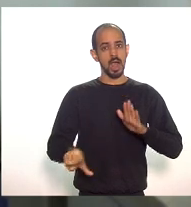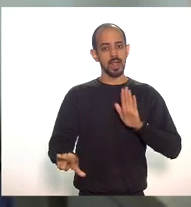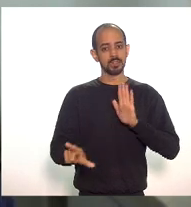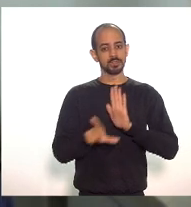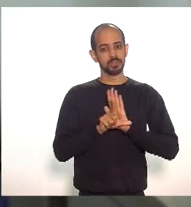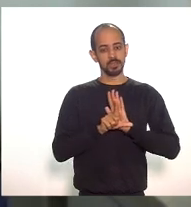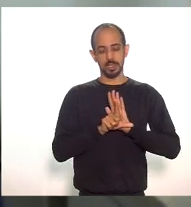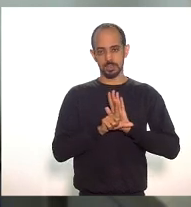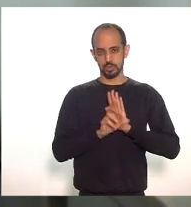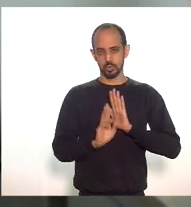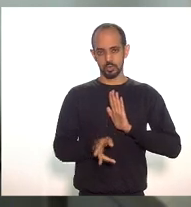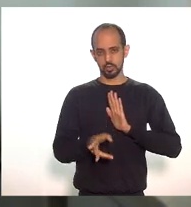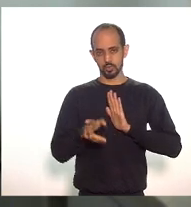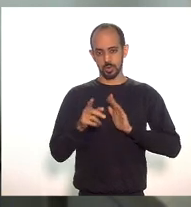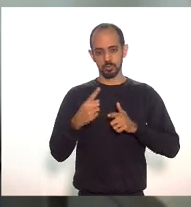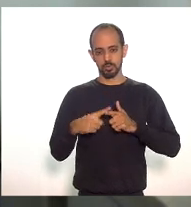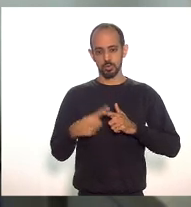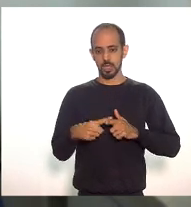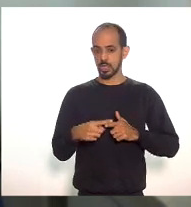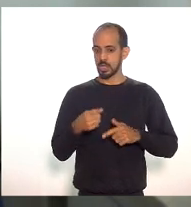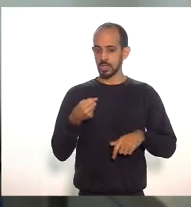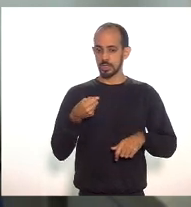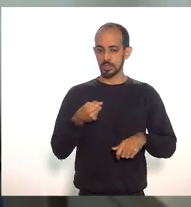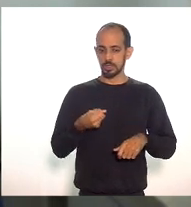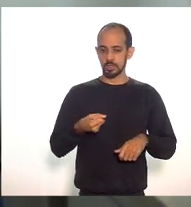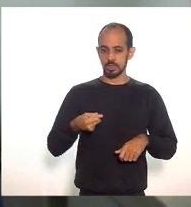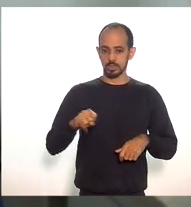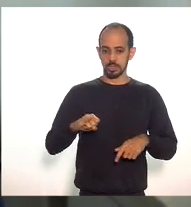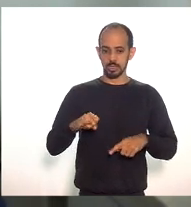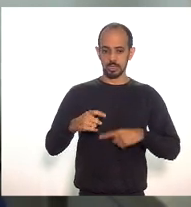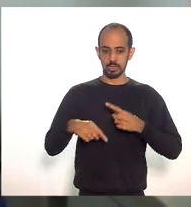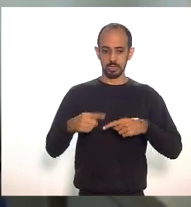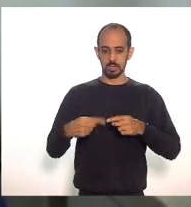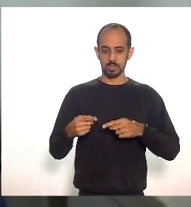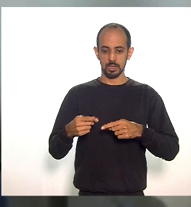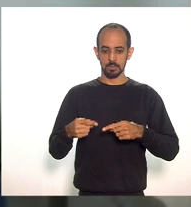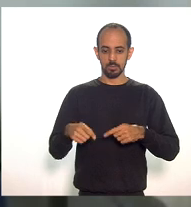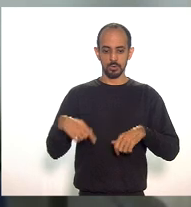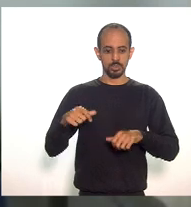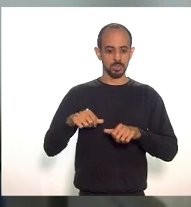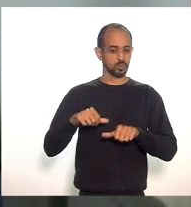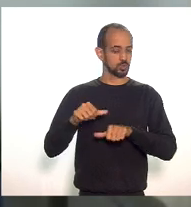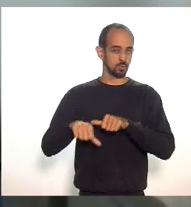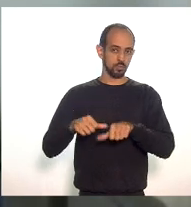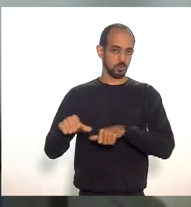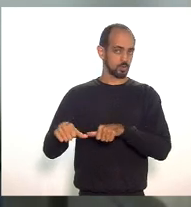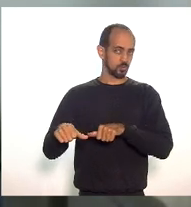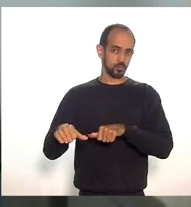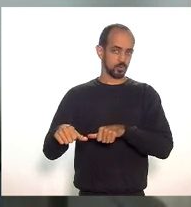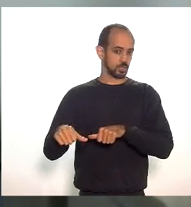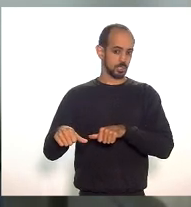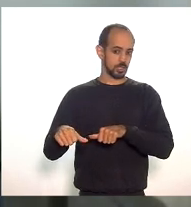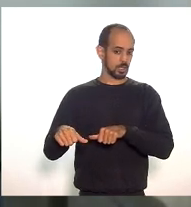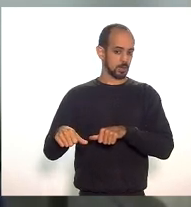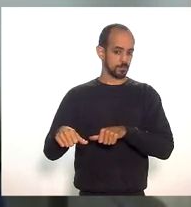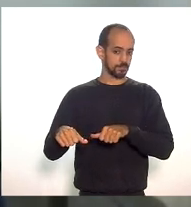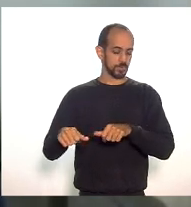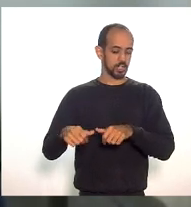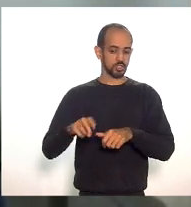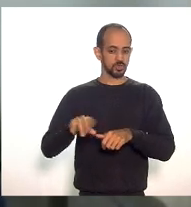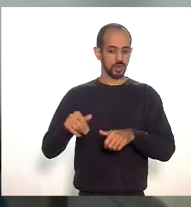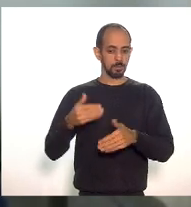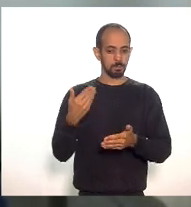tributos e se não daqui a pouco e saber a ela vamos perder